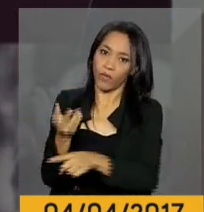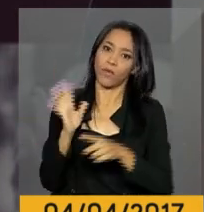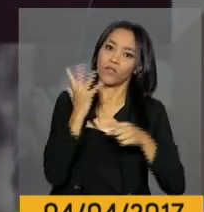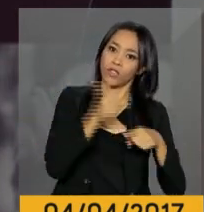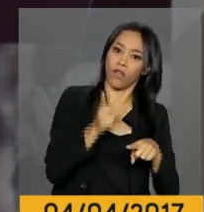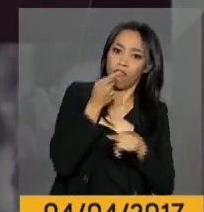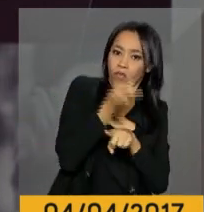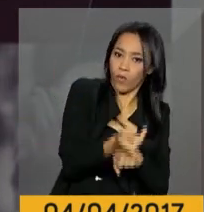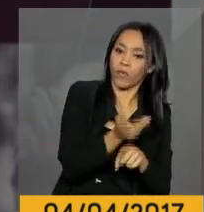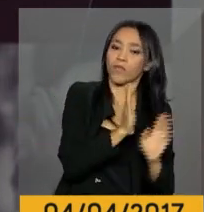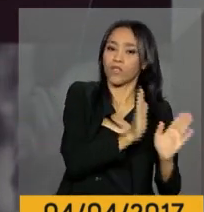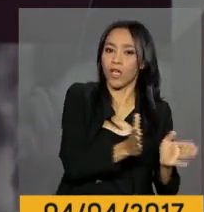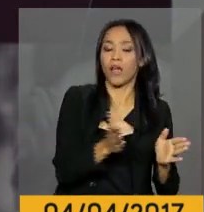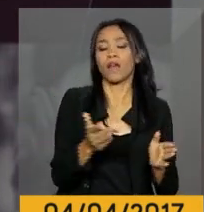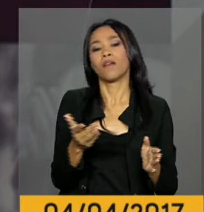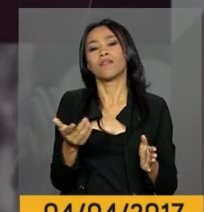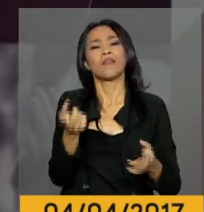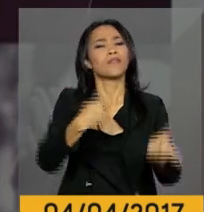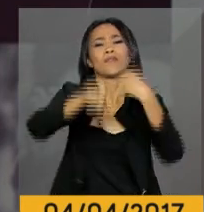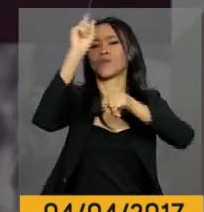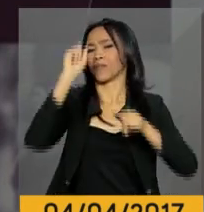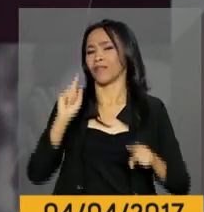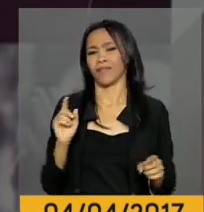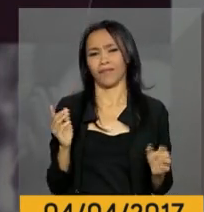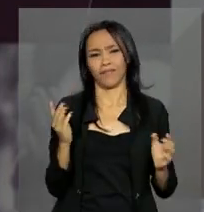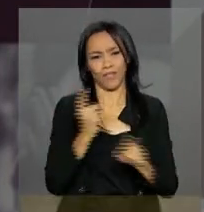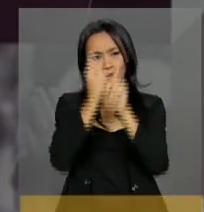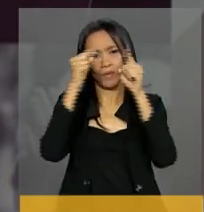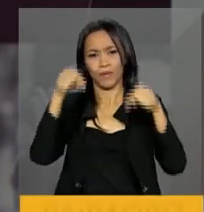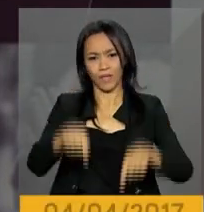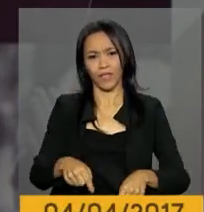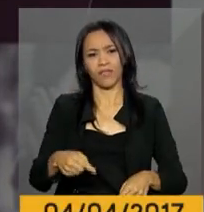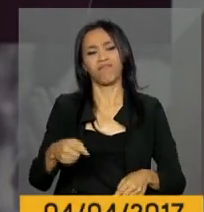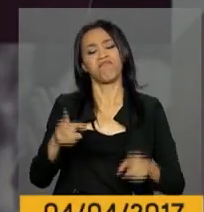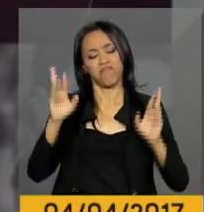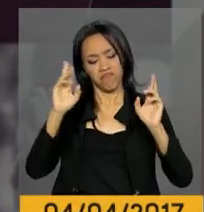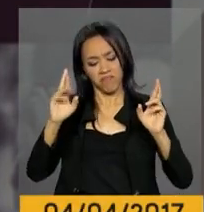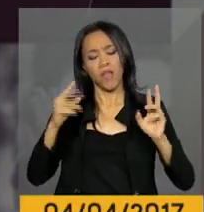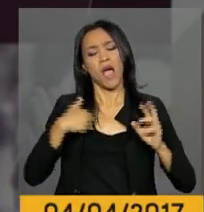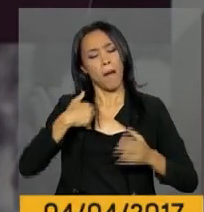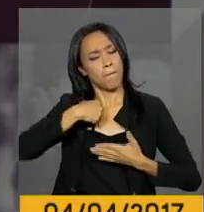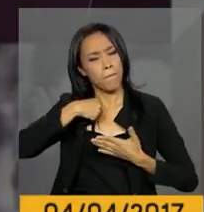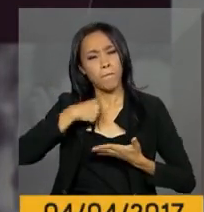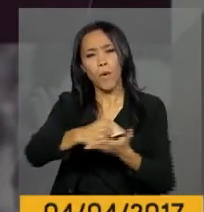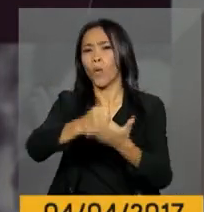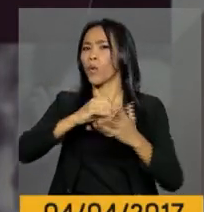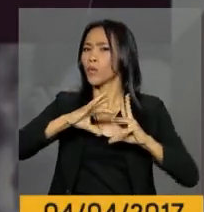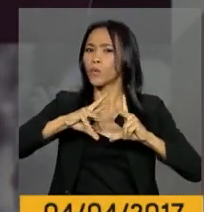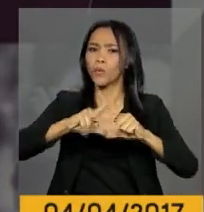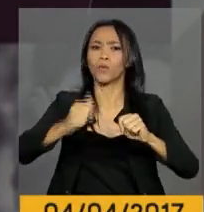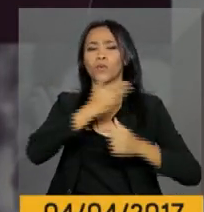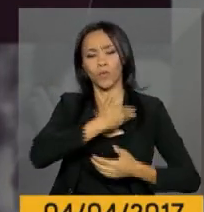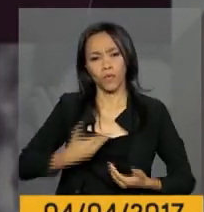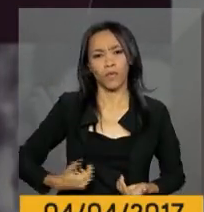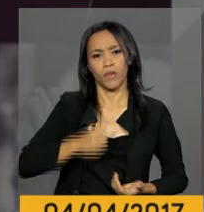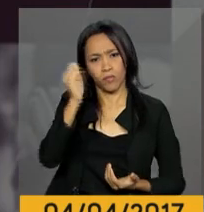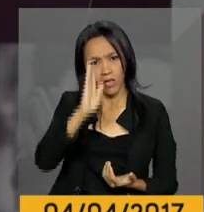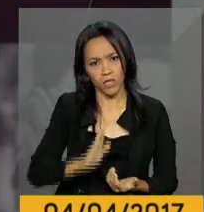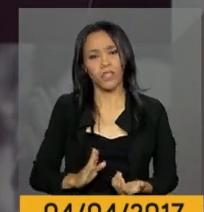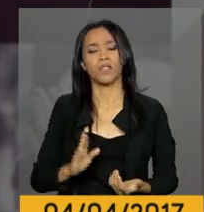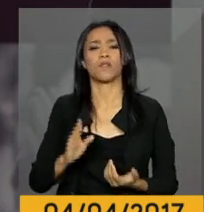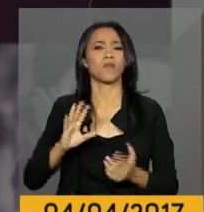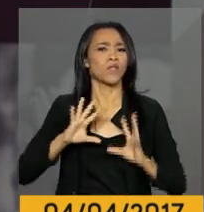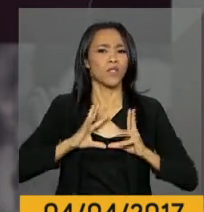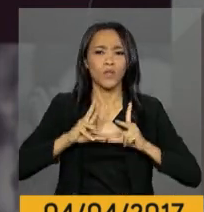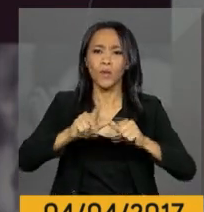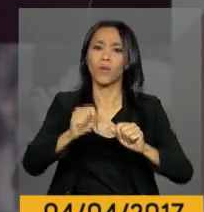Scaff, muito êxito nessa jornada. Contem com todo o apoio do governo brasileiro e de